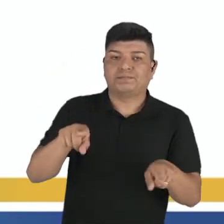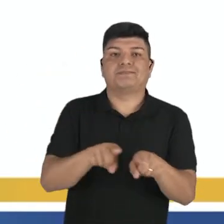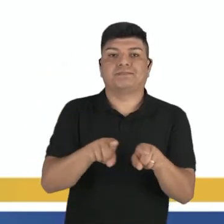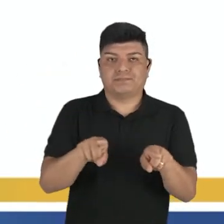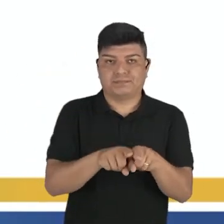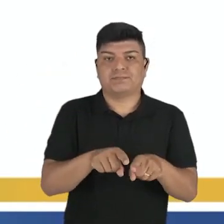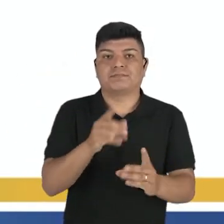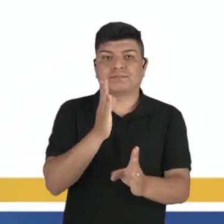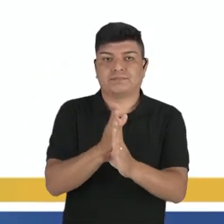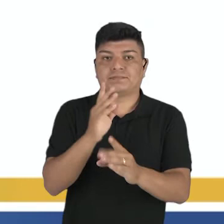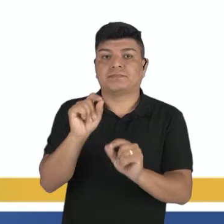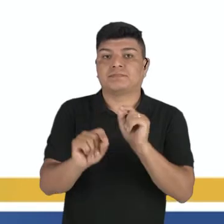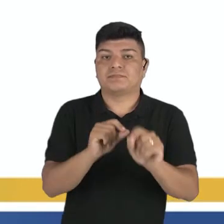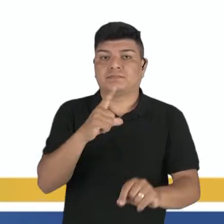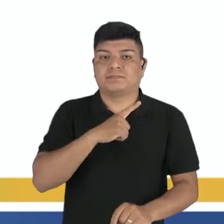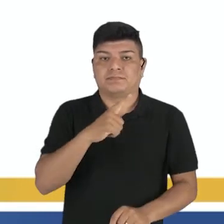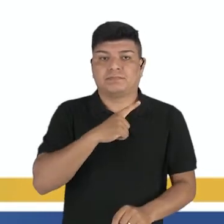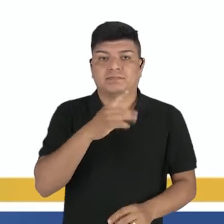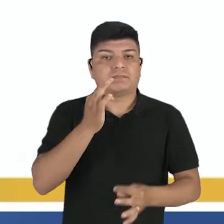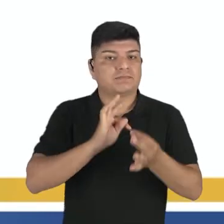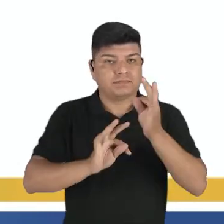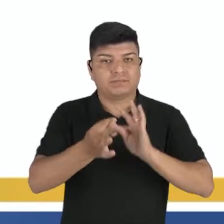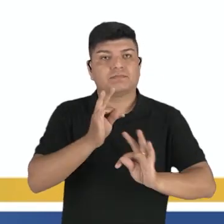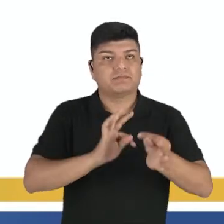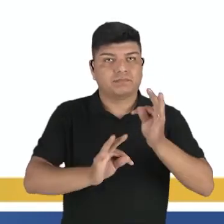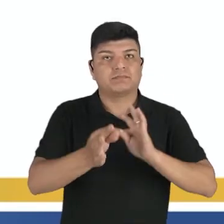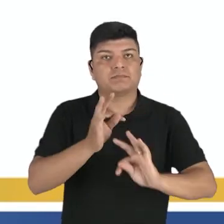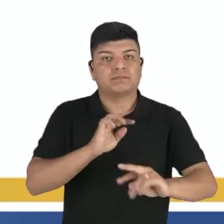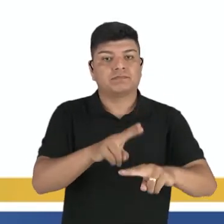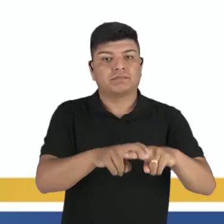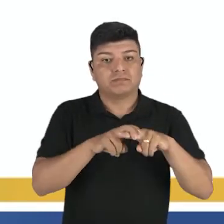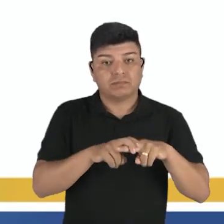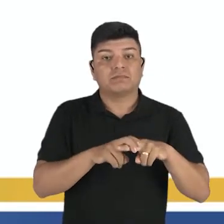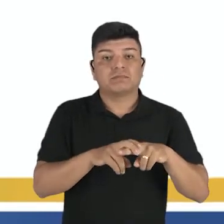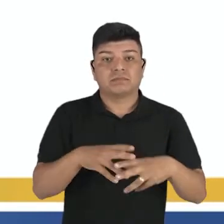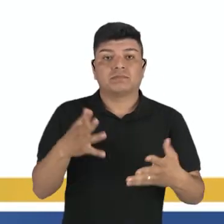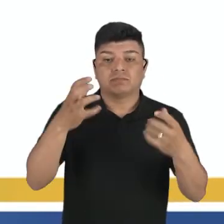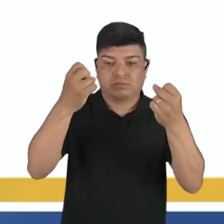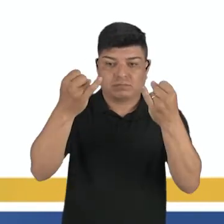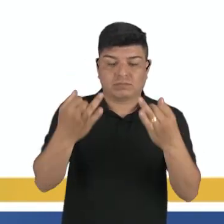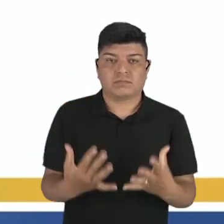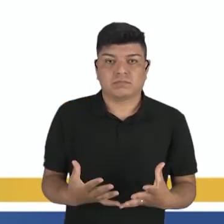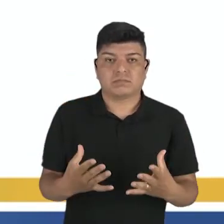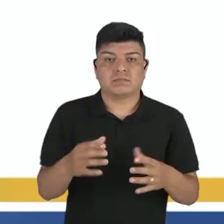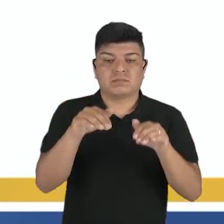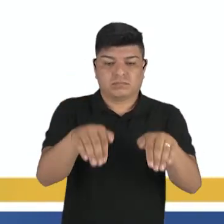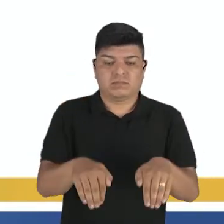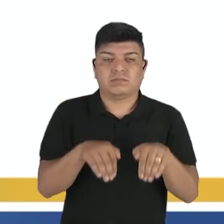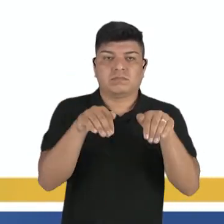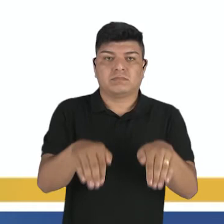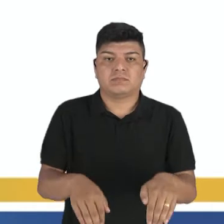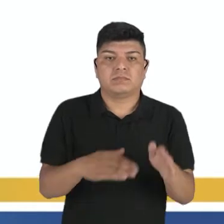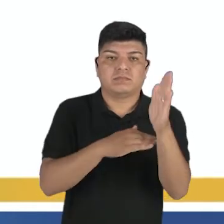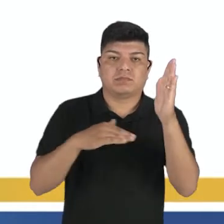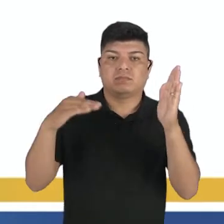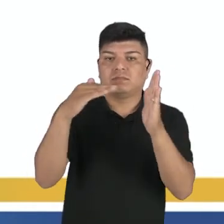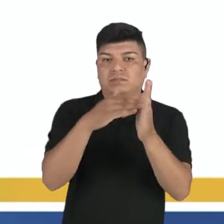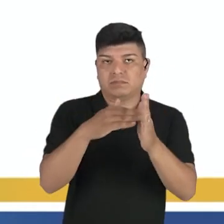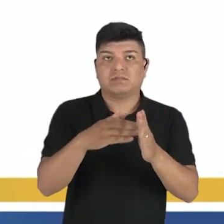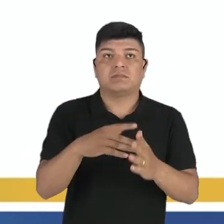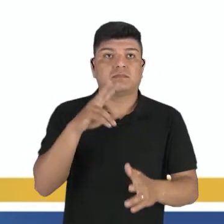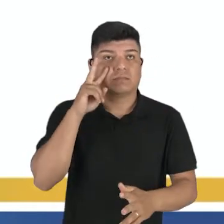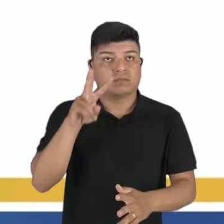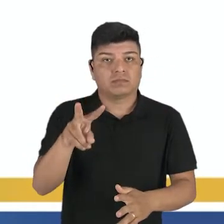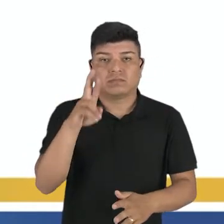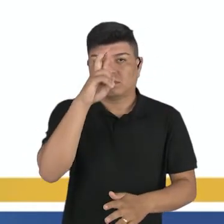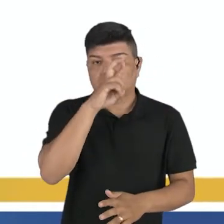mundialmente, pela questão deles possuírem tecnologia. Então, nós vamos falar um pouquinho sobre a Austrália e a Nova Zelândia. Como